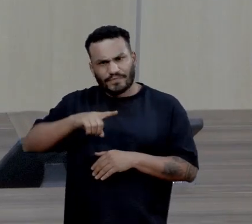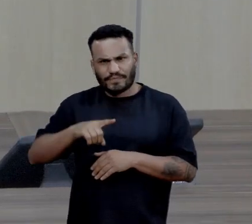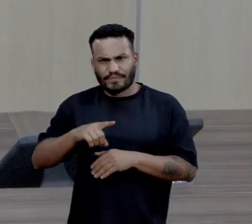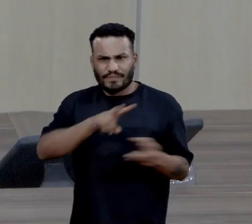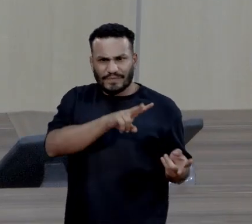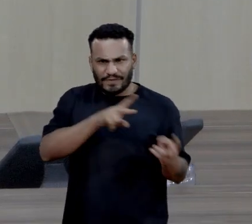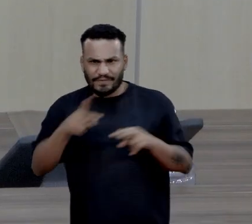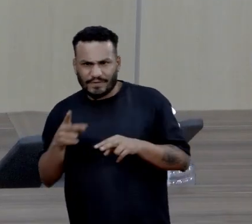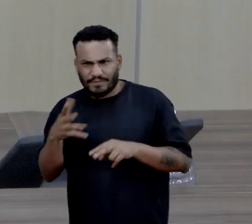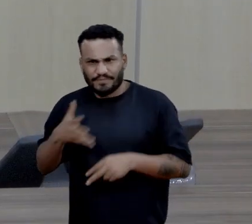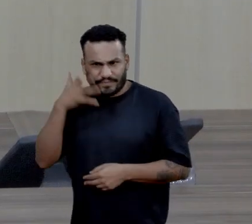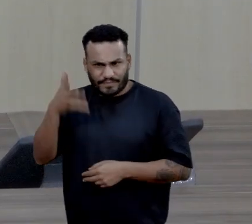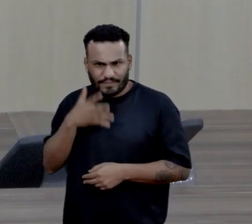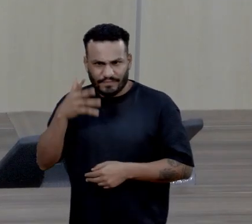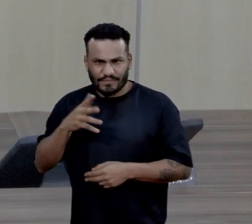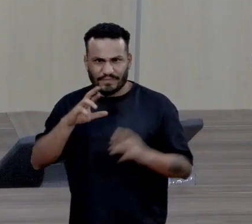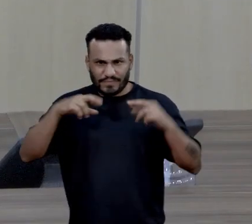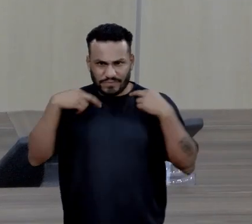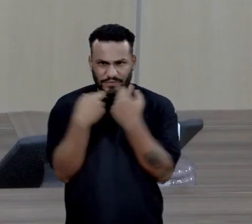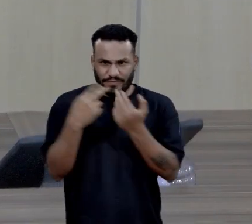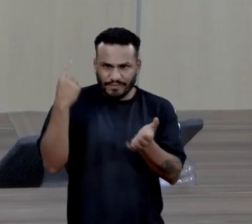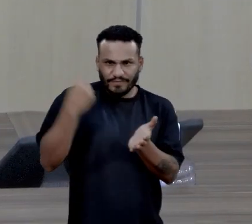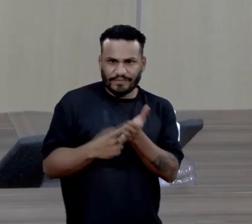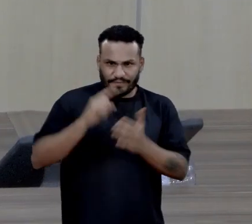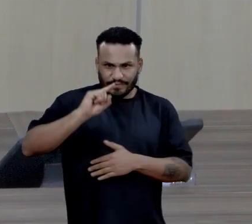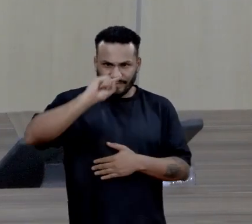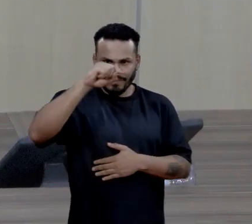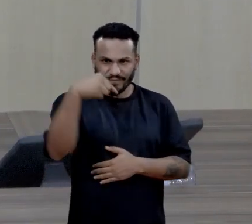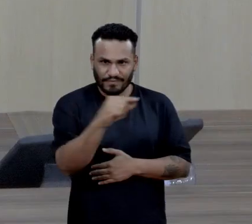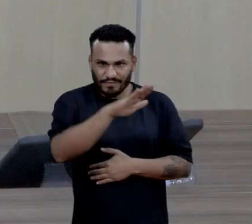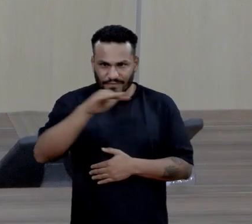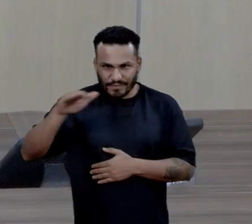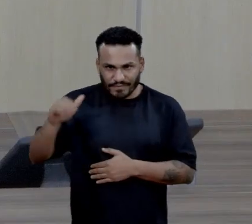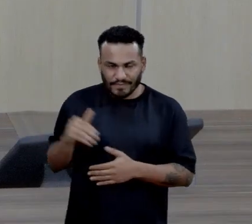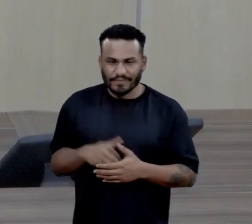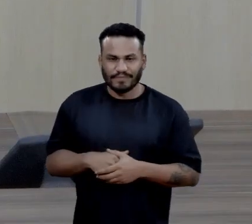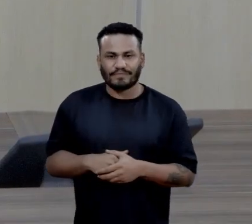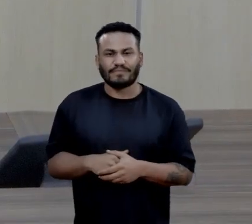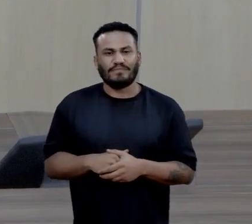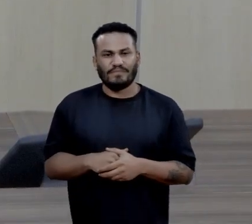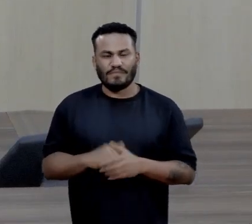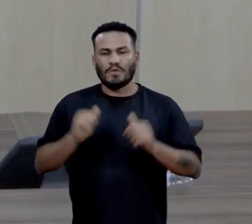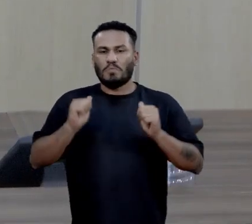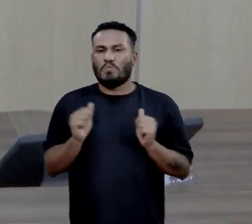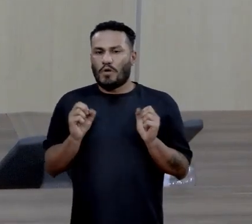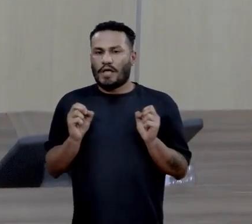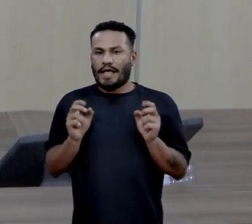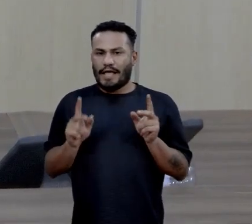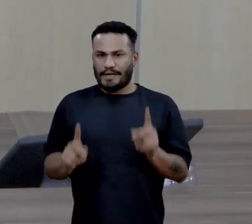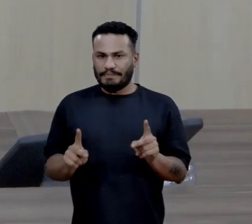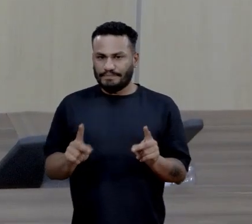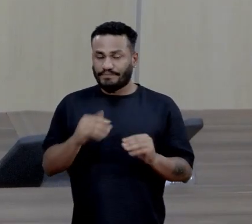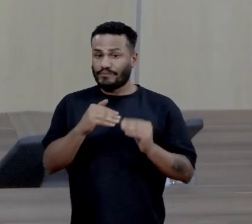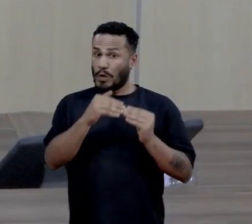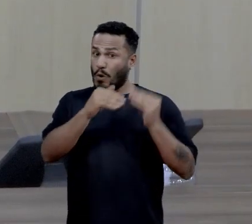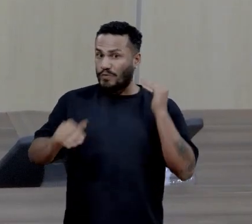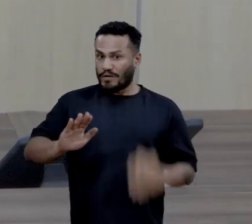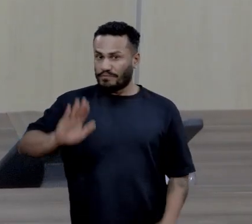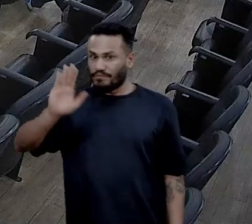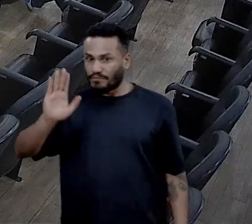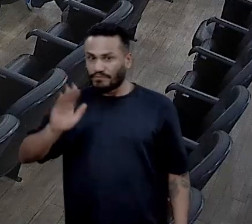para a transferência dos pronunciamentos para a reunião extraordinária convocada. Os favoráveis permanecem como estão, ou os contrários